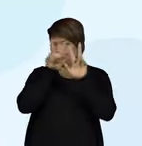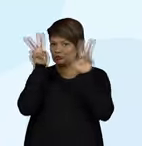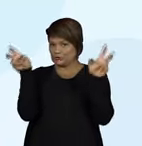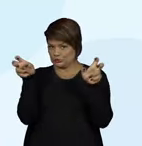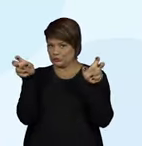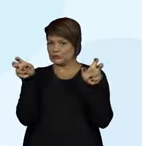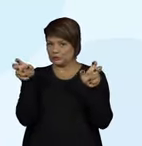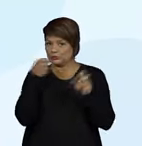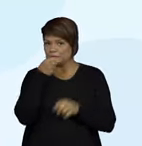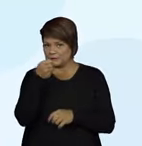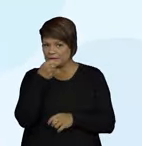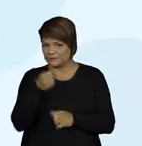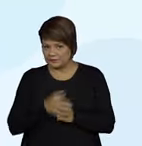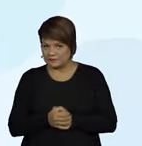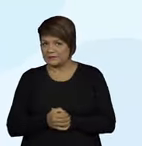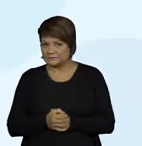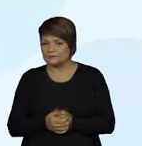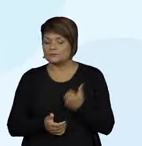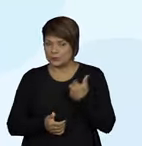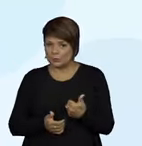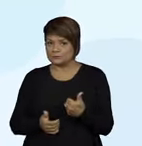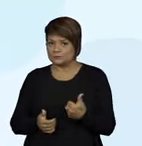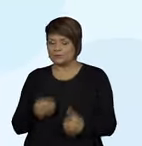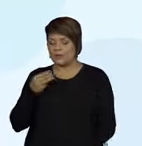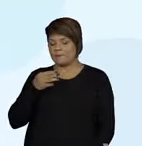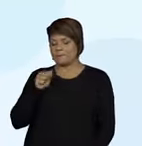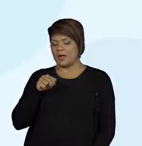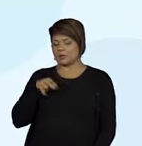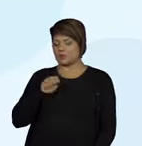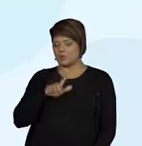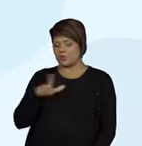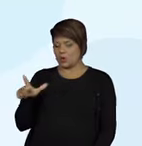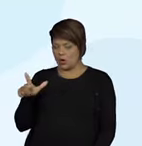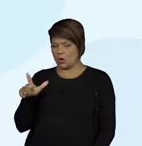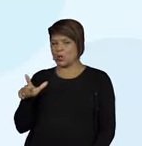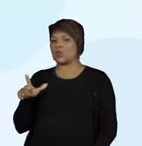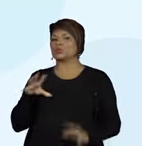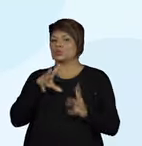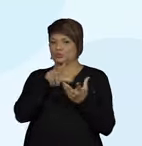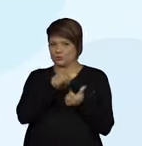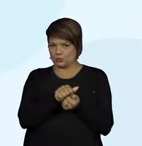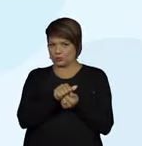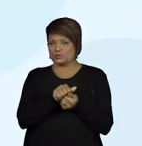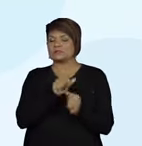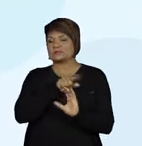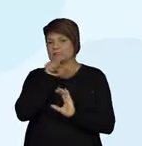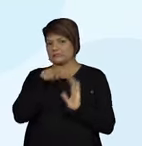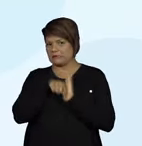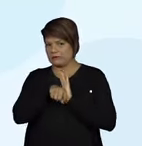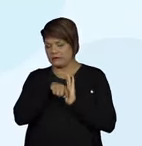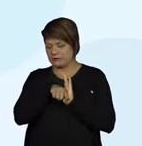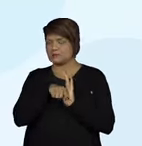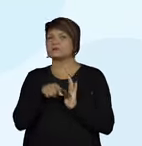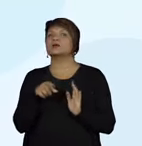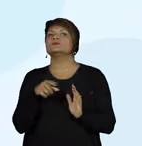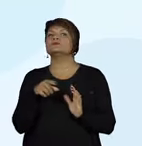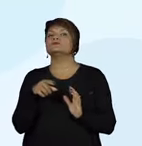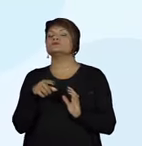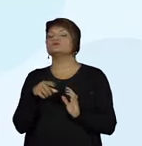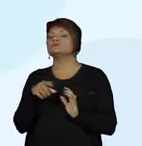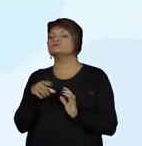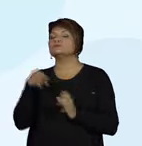entrevista. Manual do Mundo, Ciência no YouTube. E aí, professora, você já